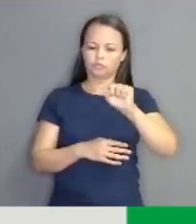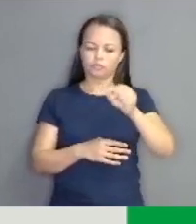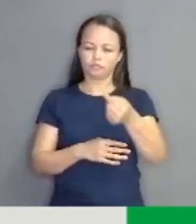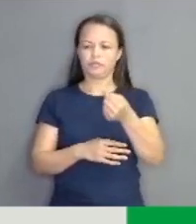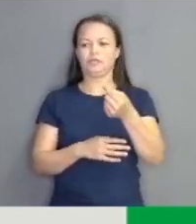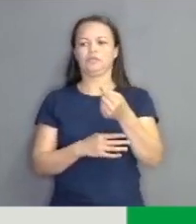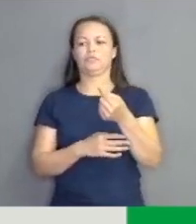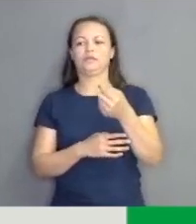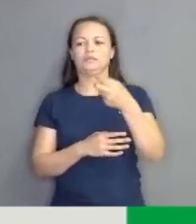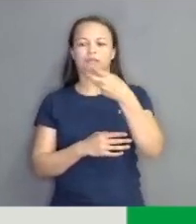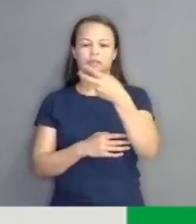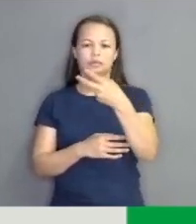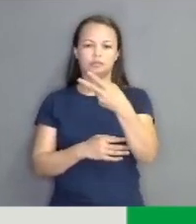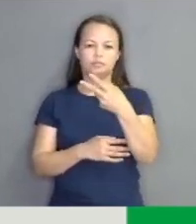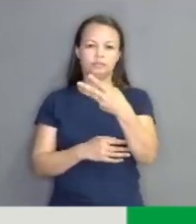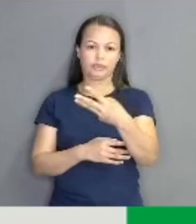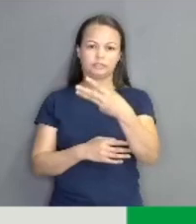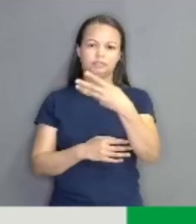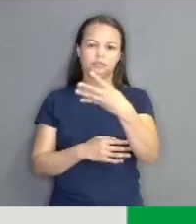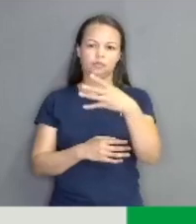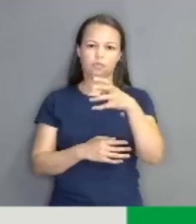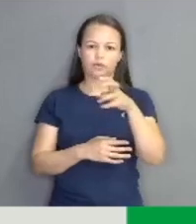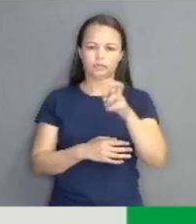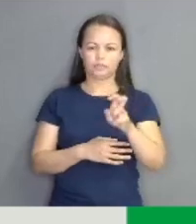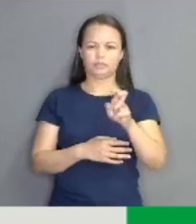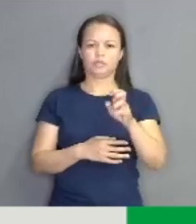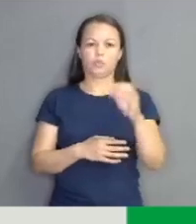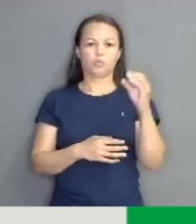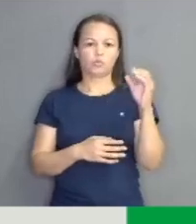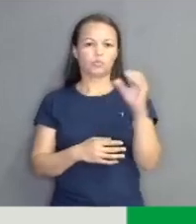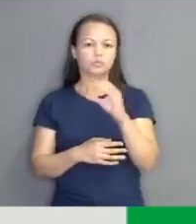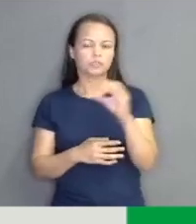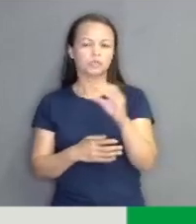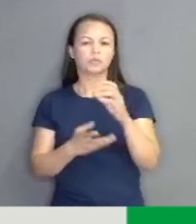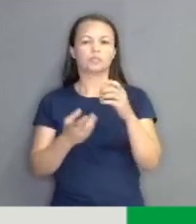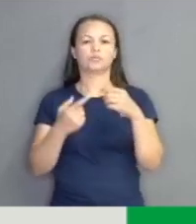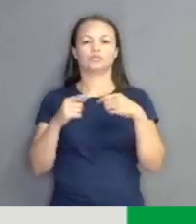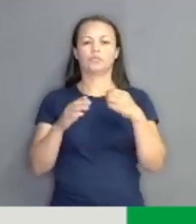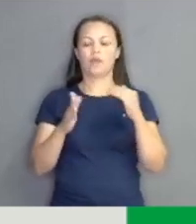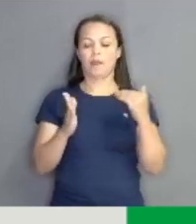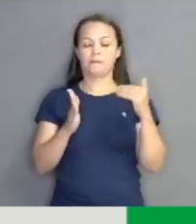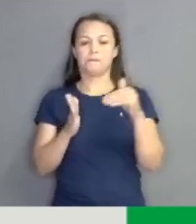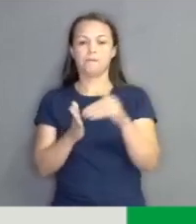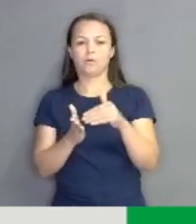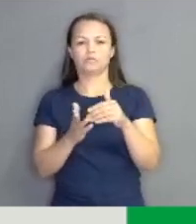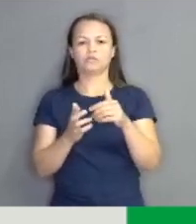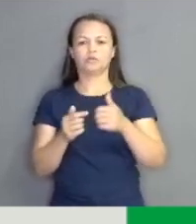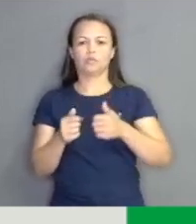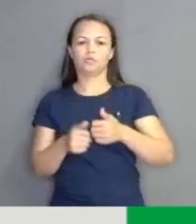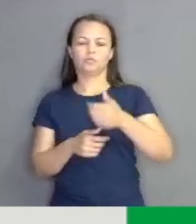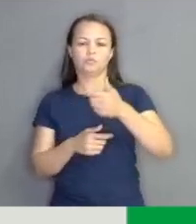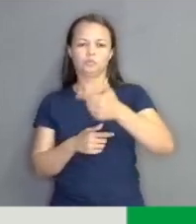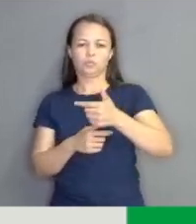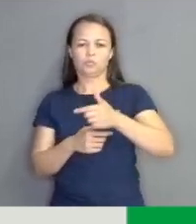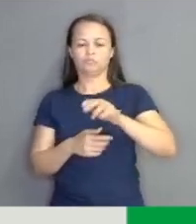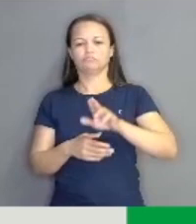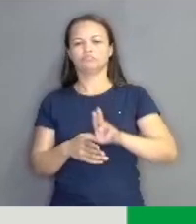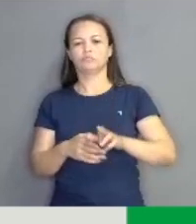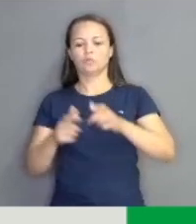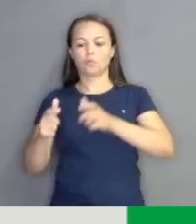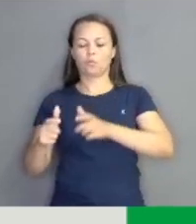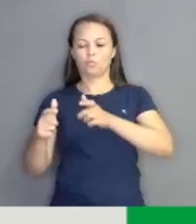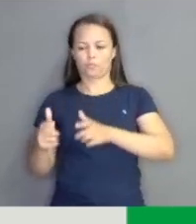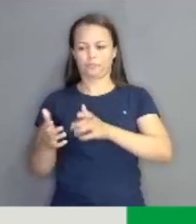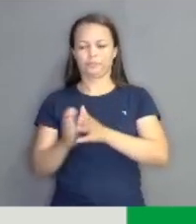18,345 segundos após a chegada do primeiro colocado, tá? Então, observe o